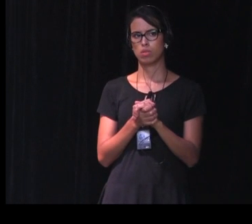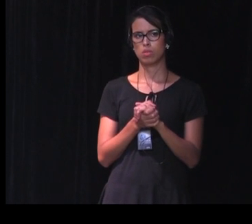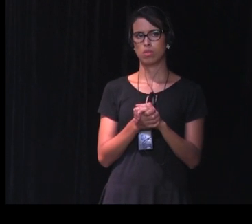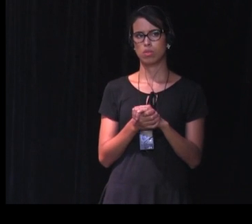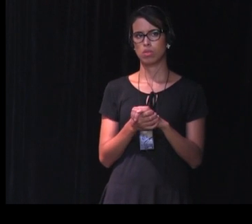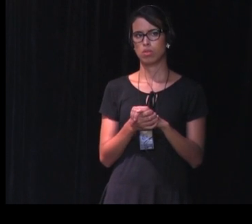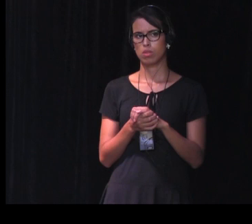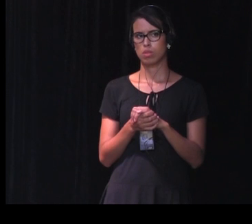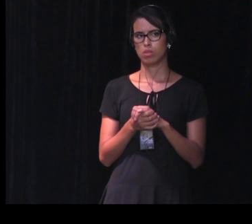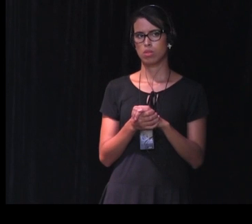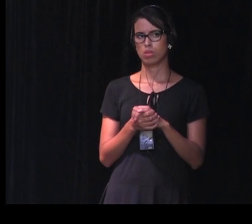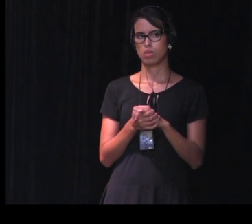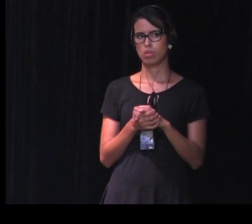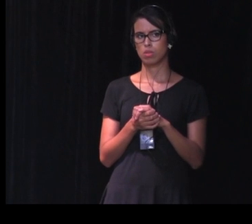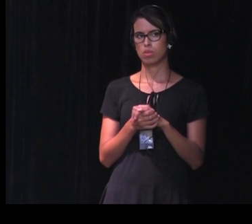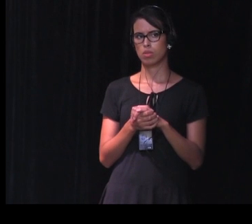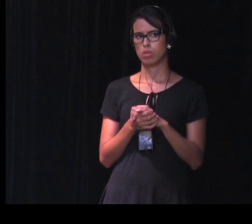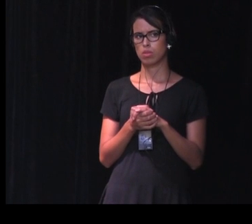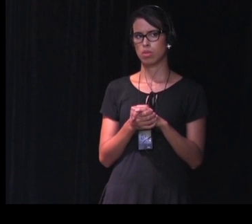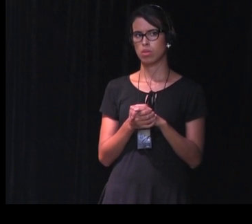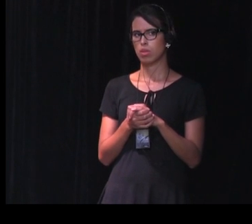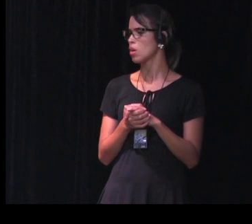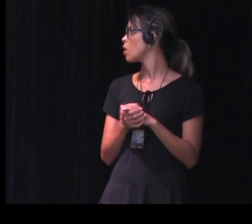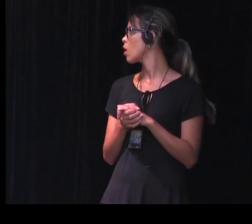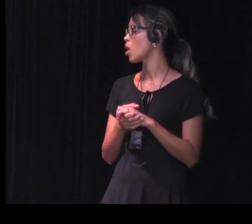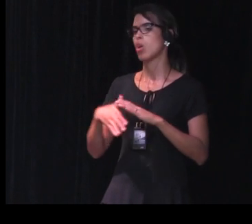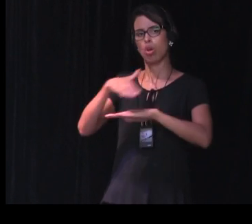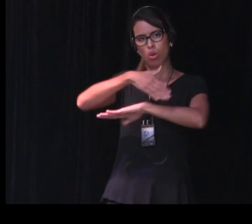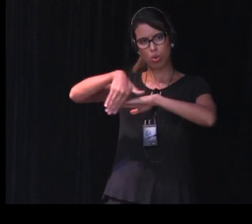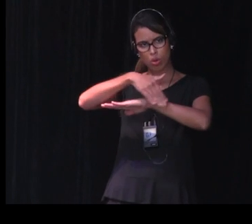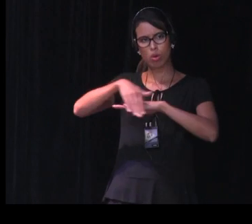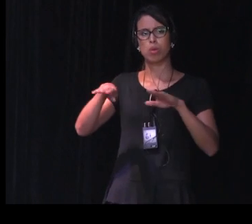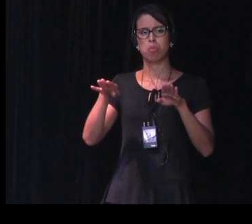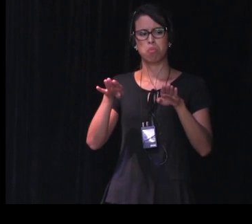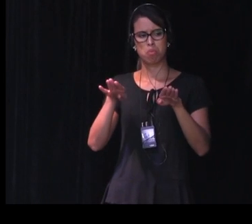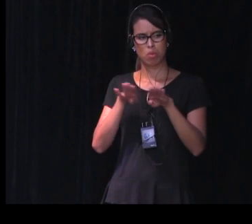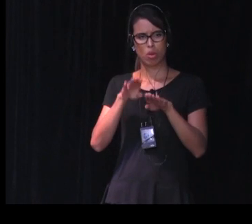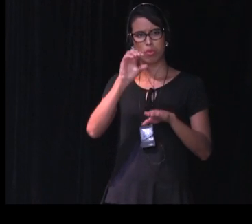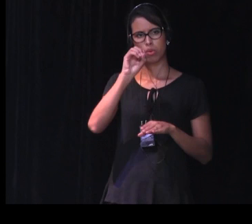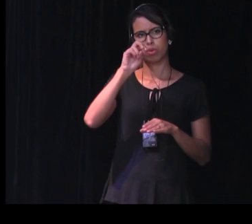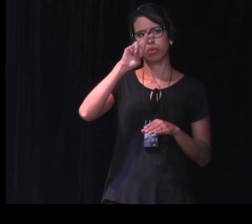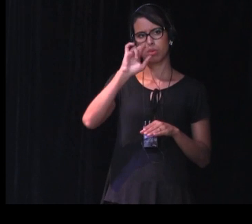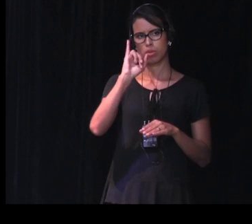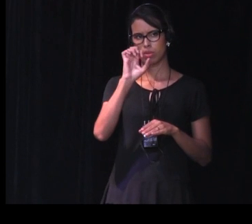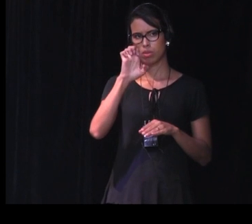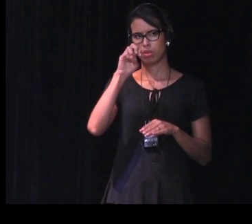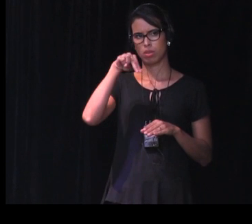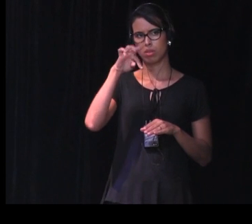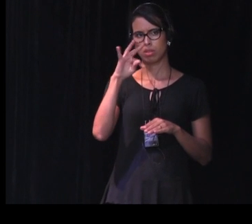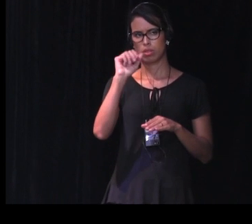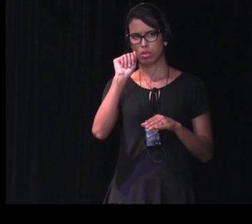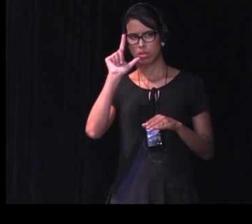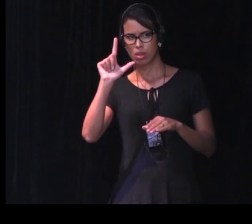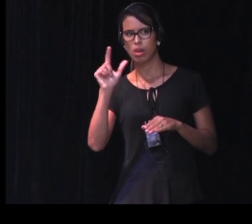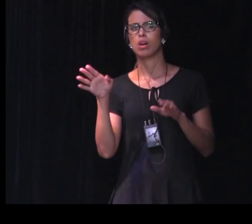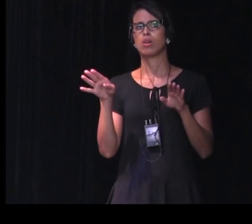Santiago, lá estão os álamos, depois se trocam por plátanos orientais, aí tem o edifício